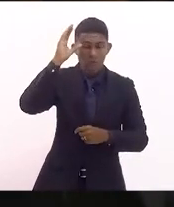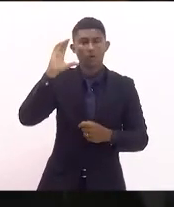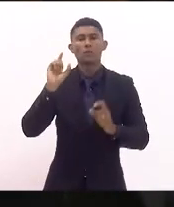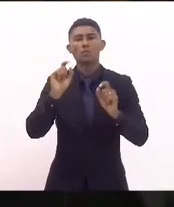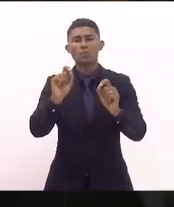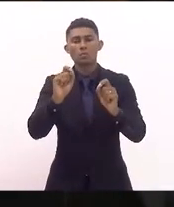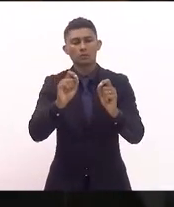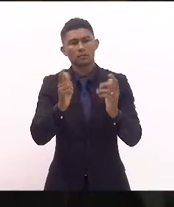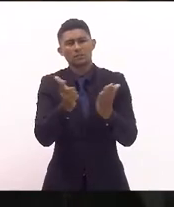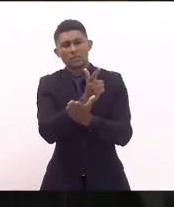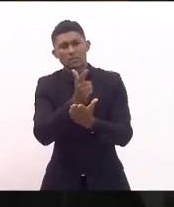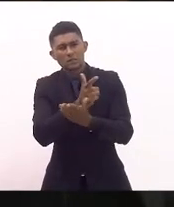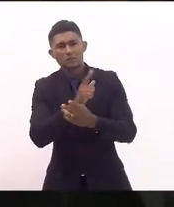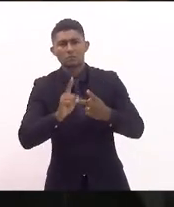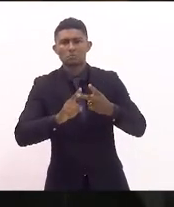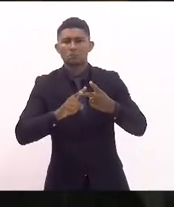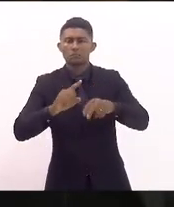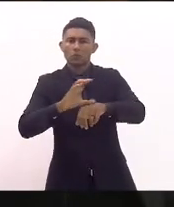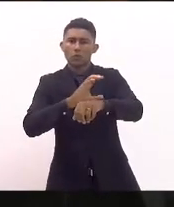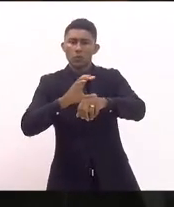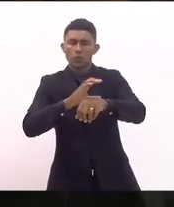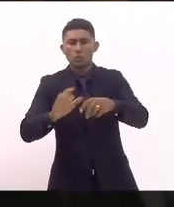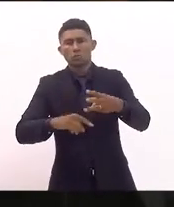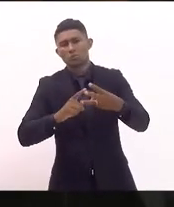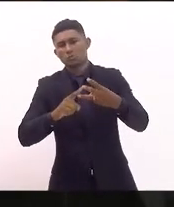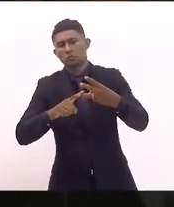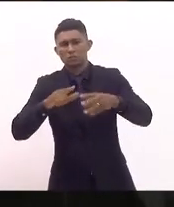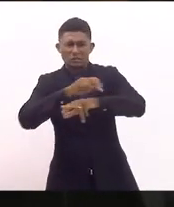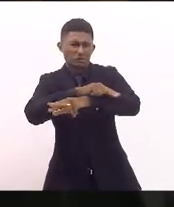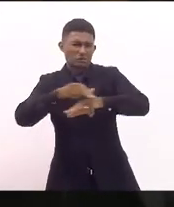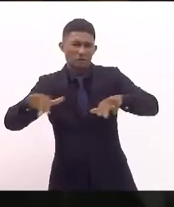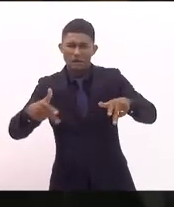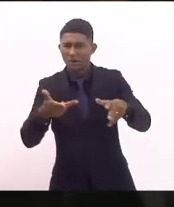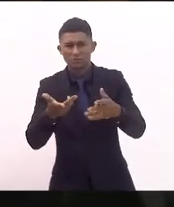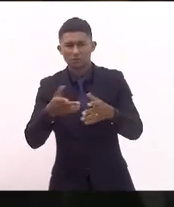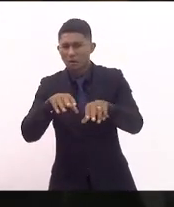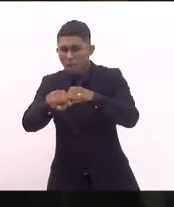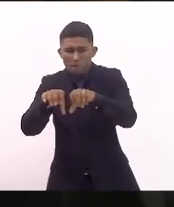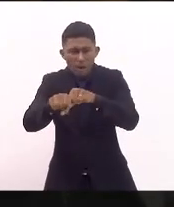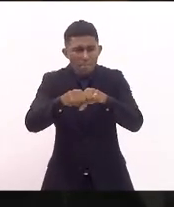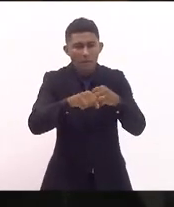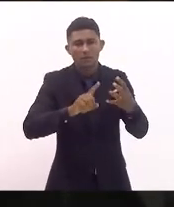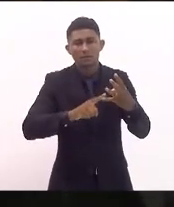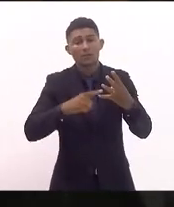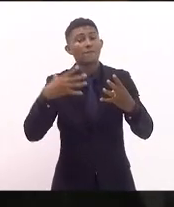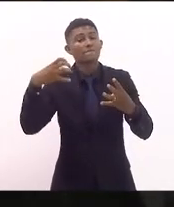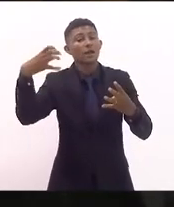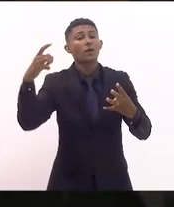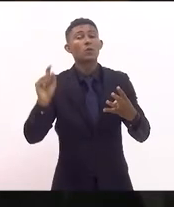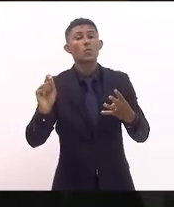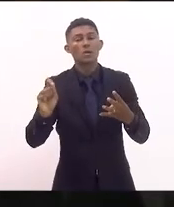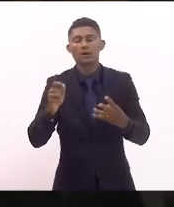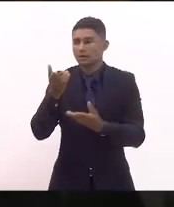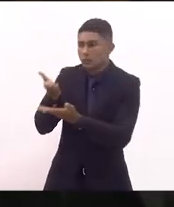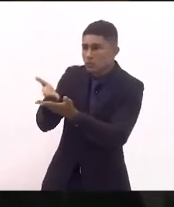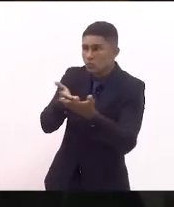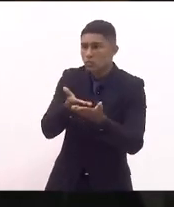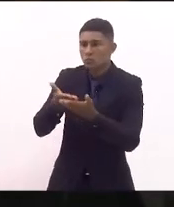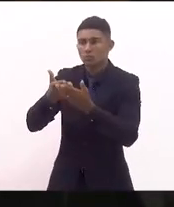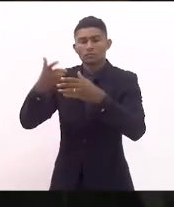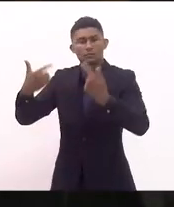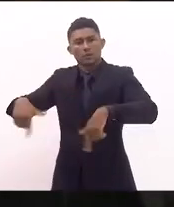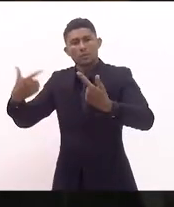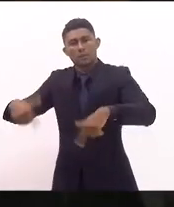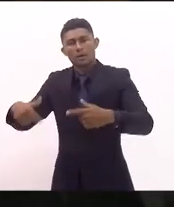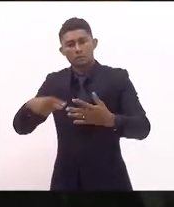livros, cursos, especializações e viagens de estudos e muito trabalho. Lembro